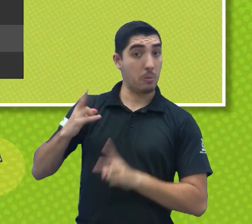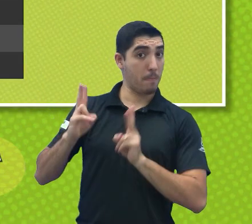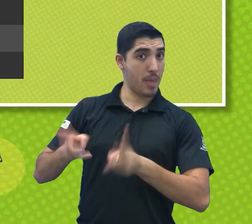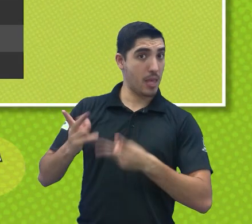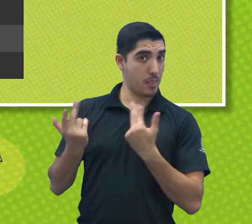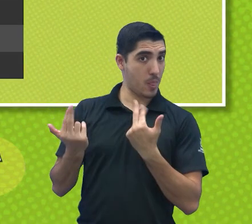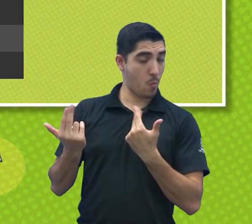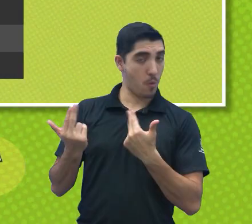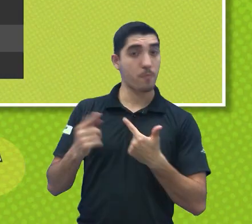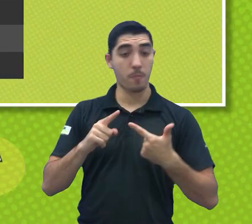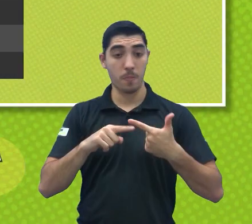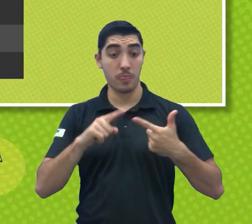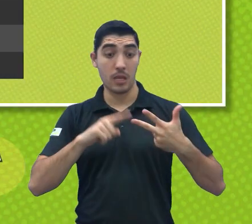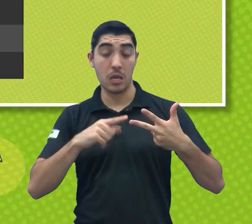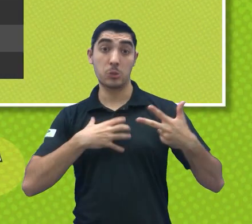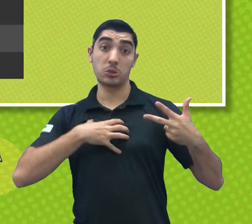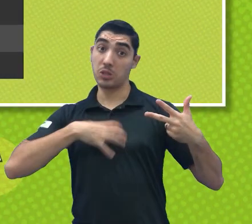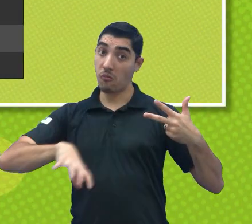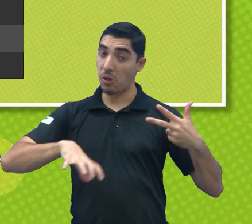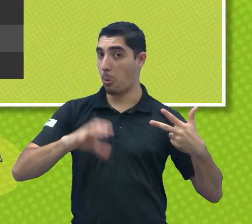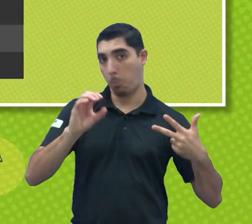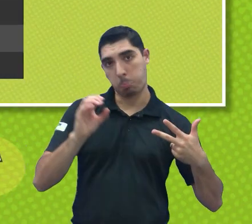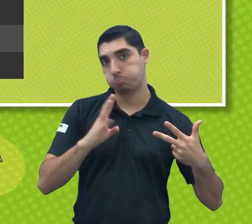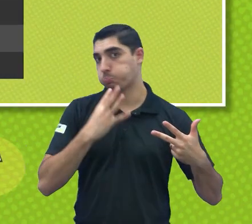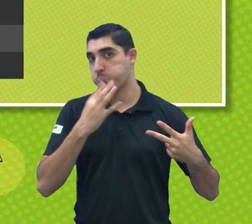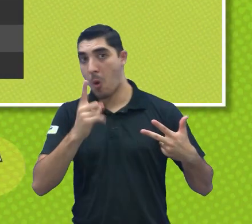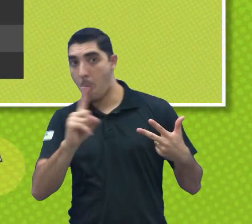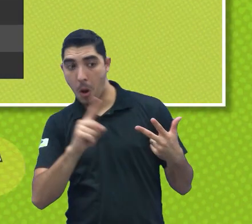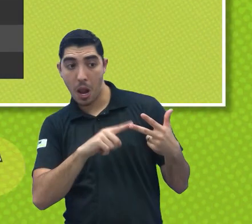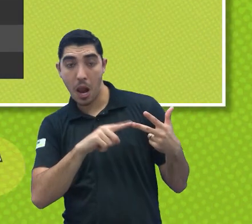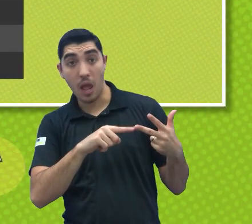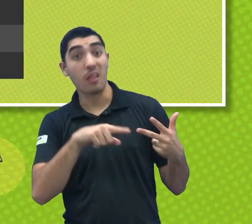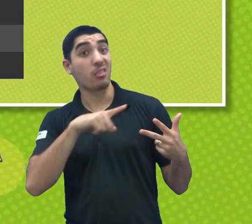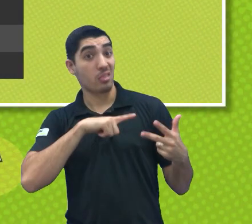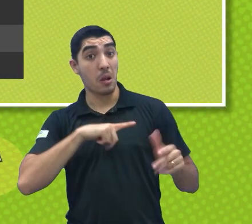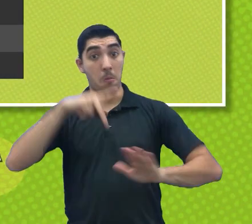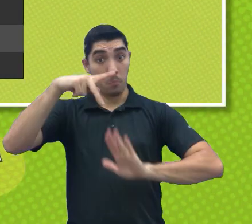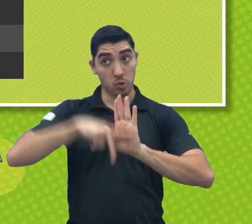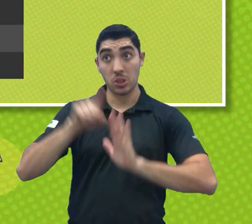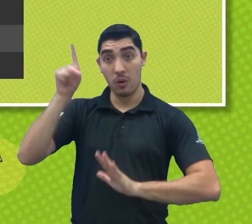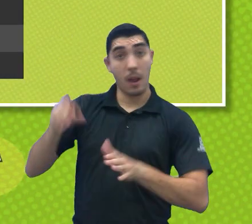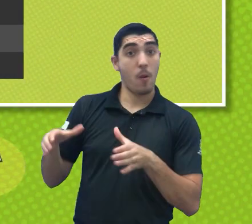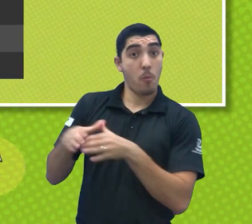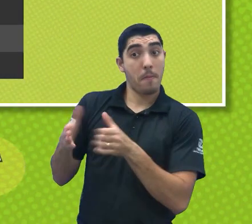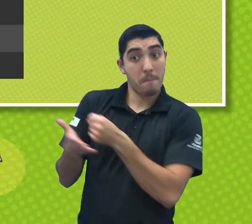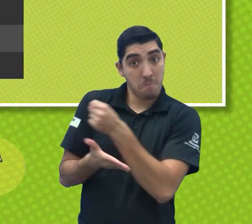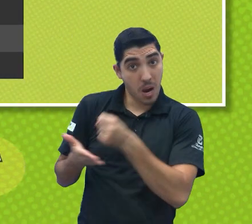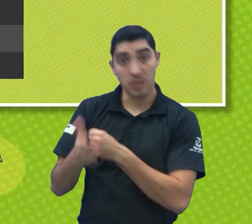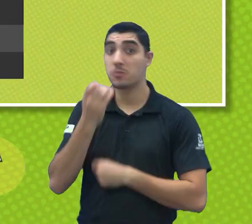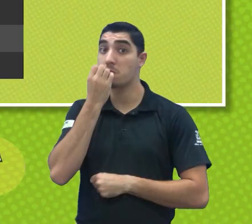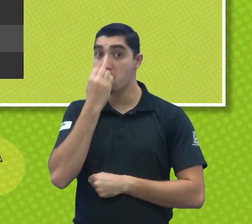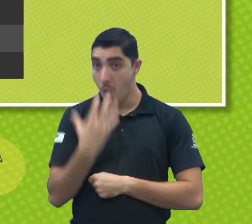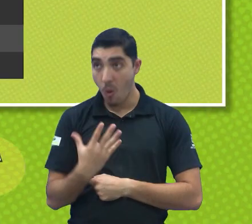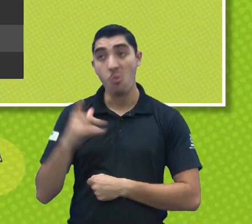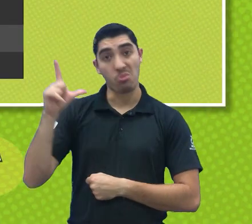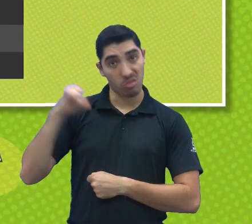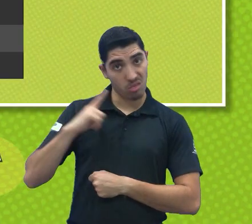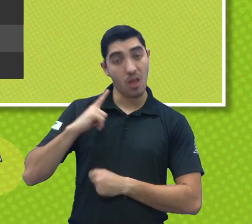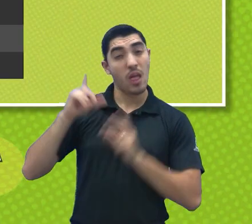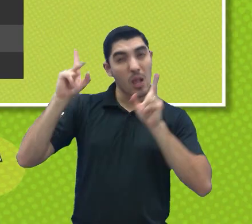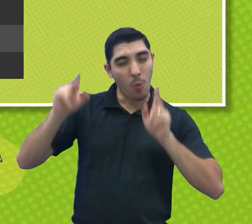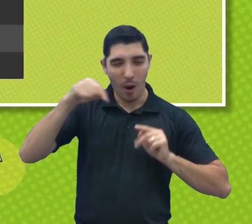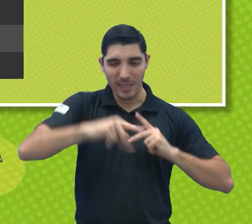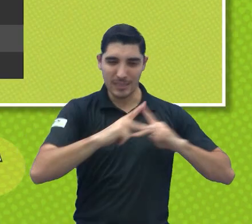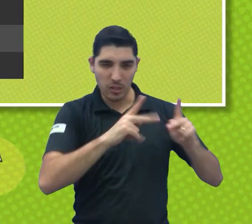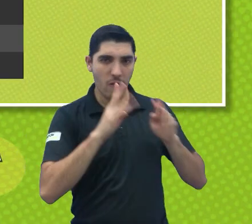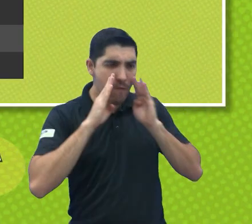o Salvador é uma incógnita, a gente está vendo ele, a gente sabe que Salvador tem um projeto de base lá também, então está com a mesma visão do São José de estabelecer, dar